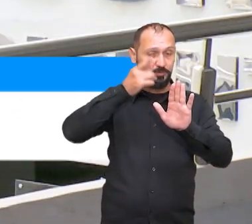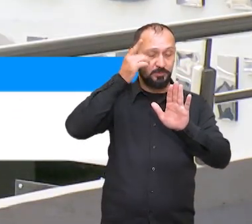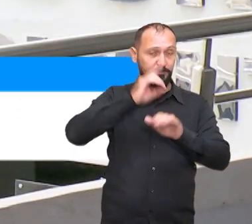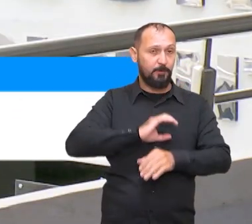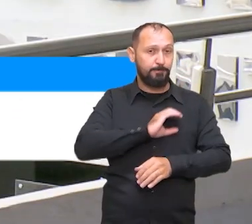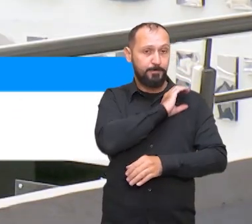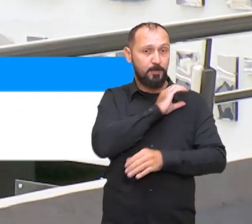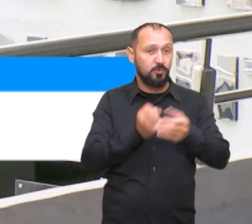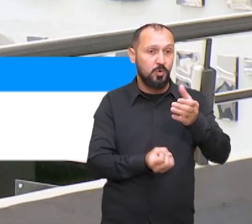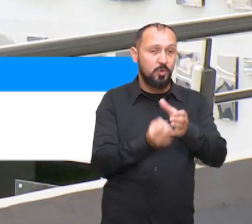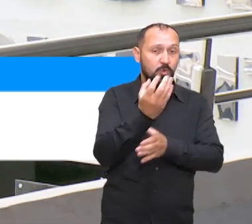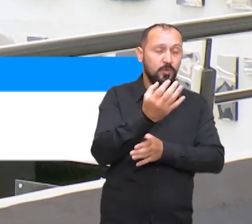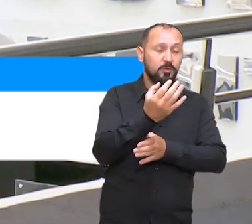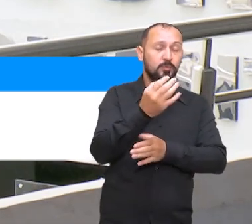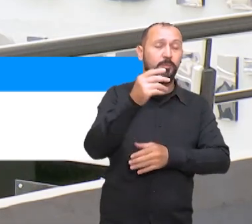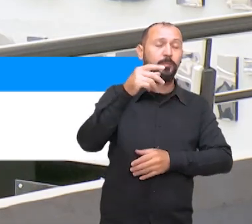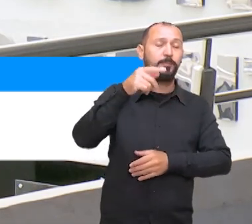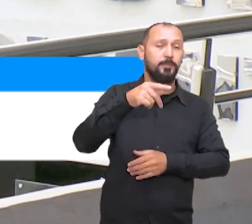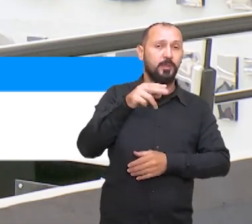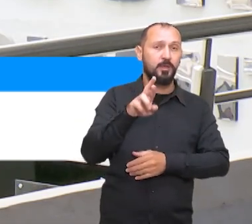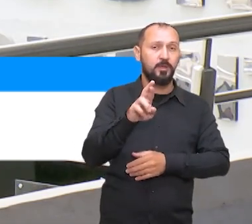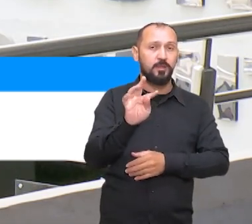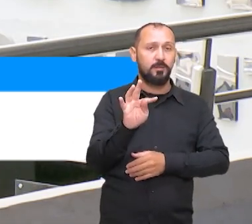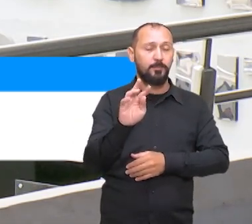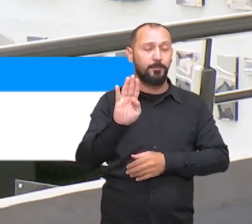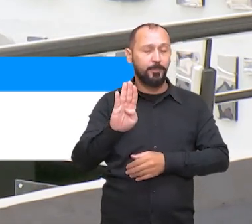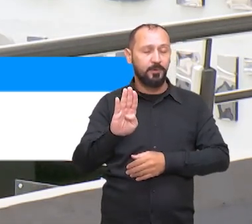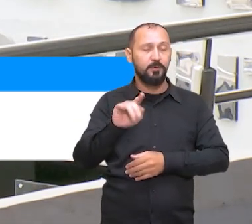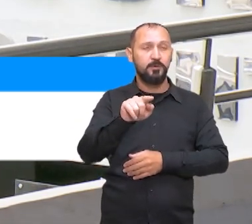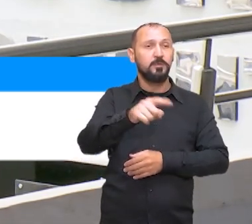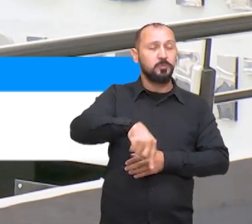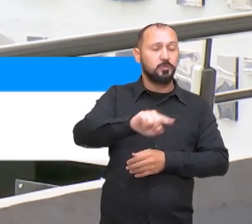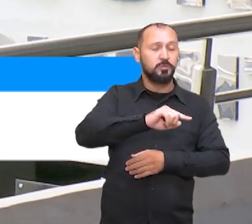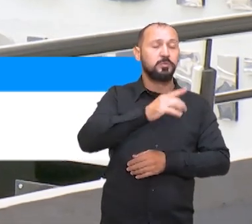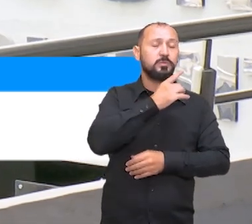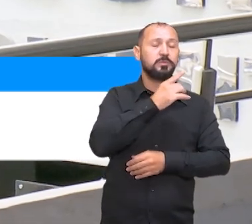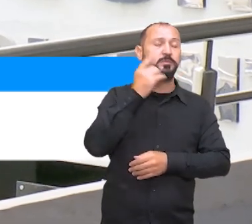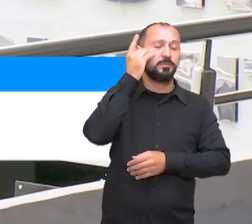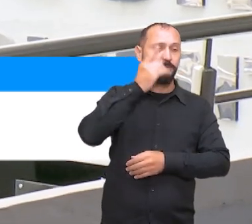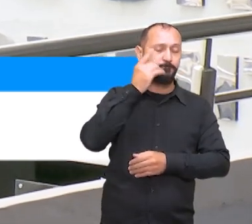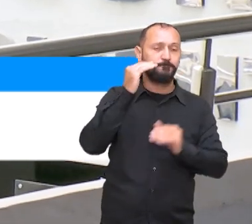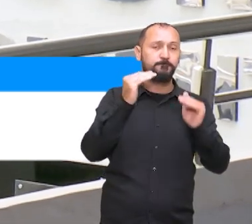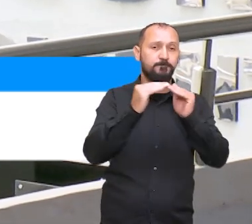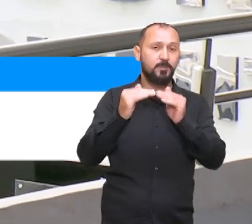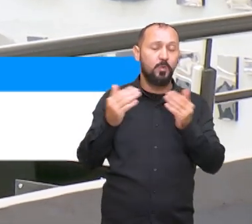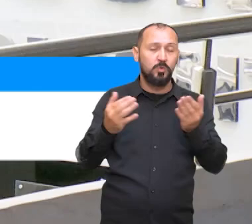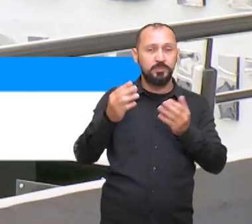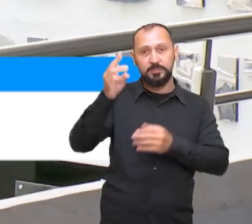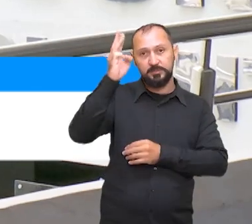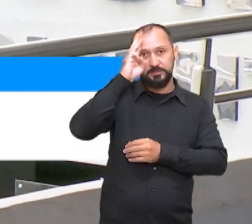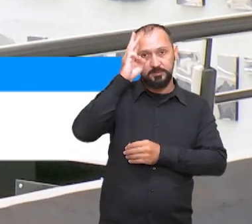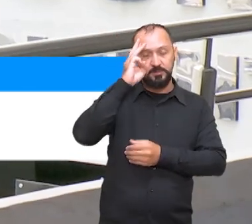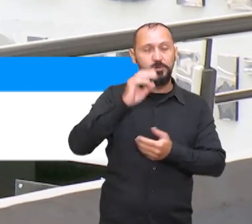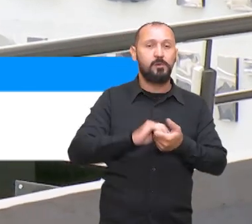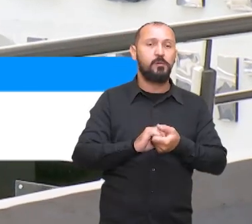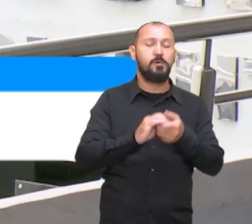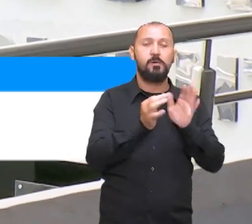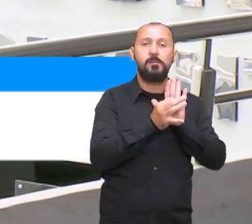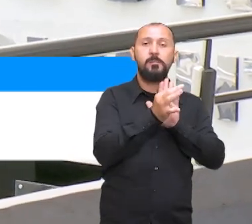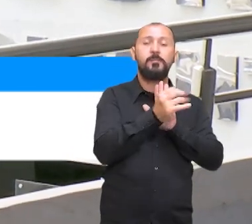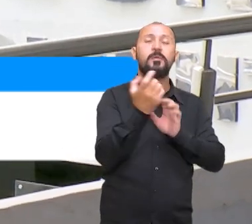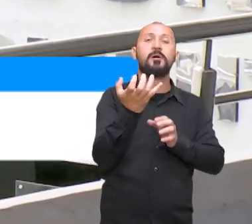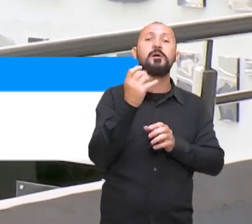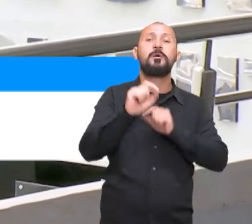deputado estadual Capitão Contar, do PRTB, foi aprovado pelos deputados estaduais na sessão plenária de terça-feira.